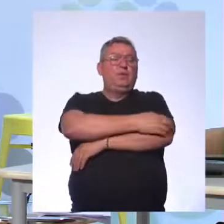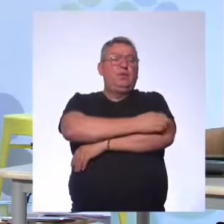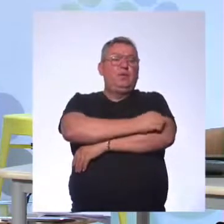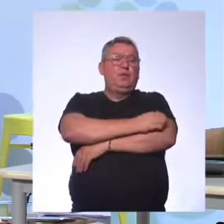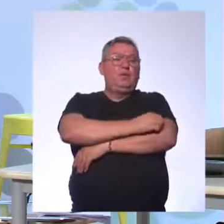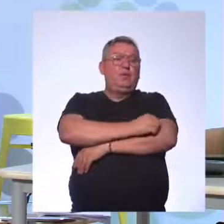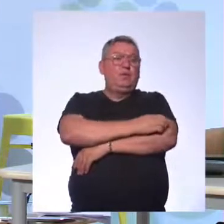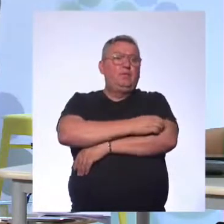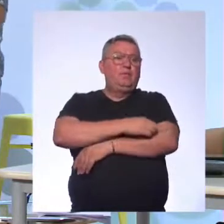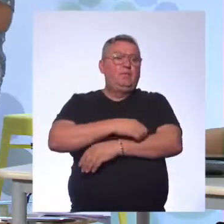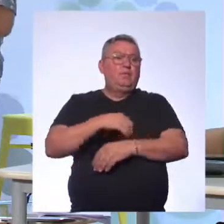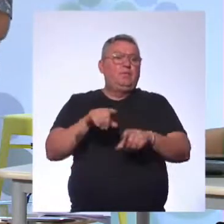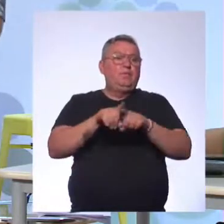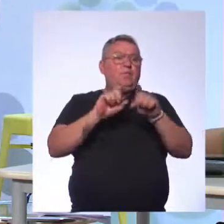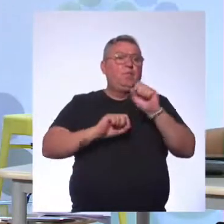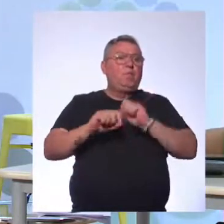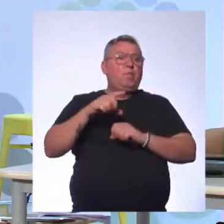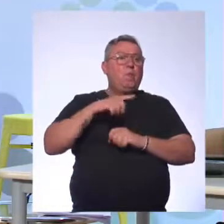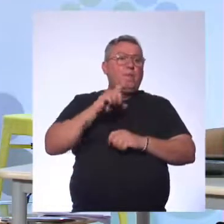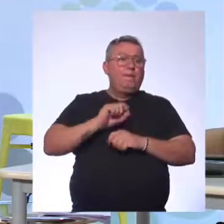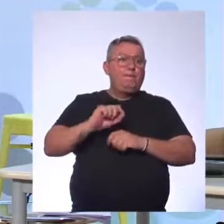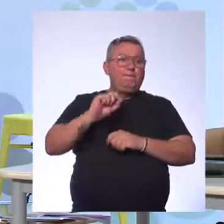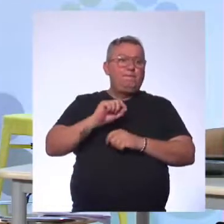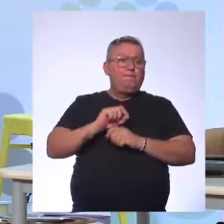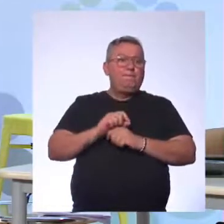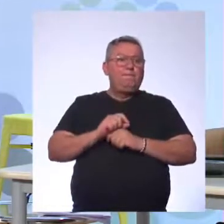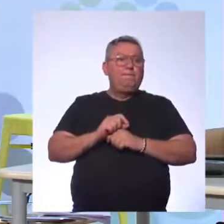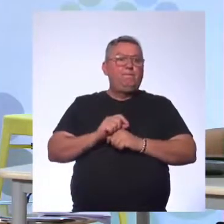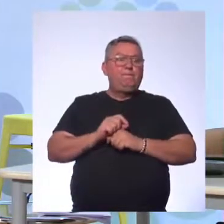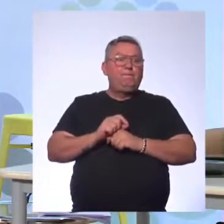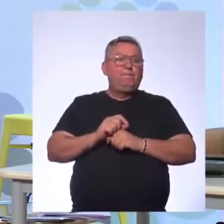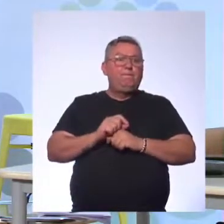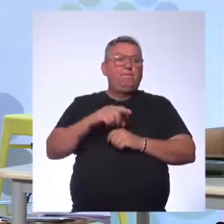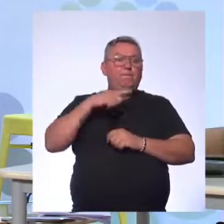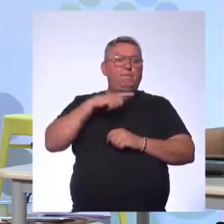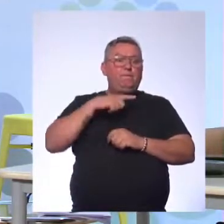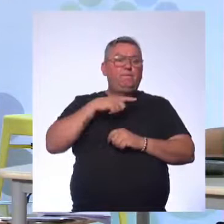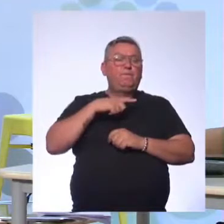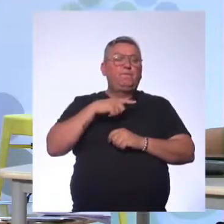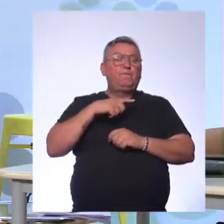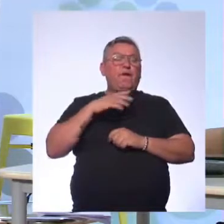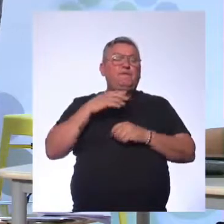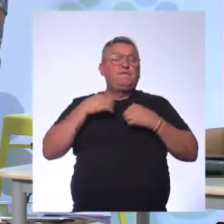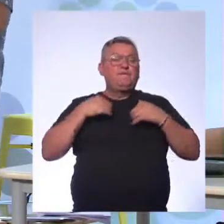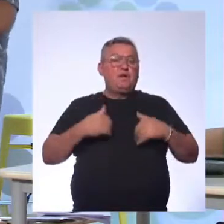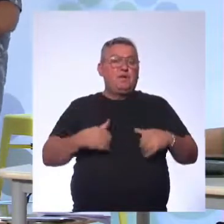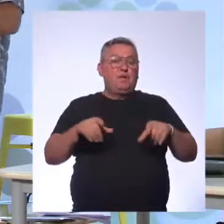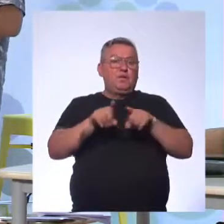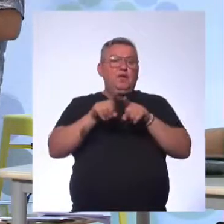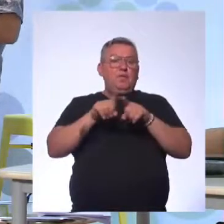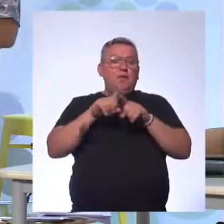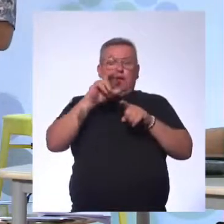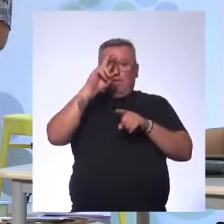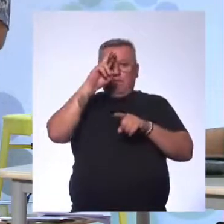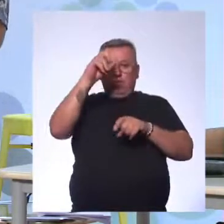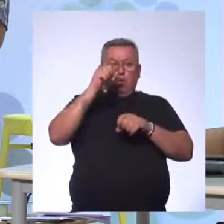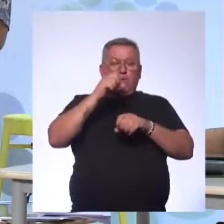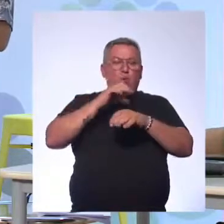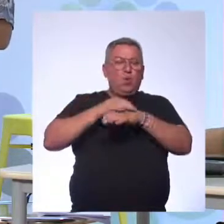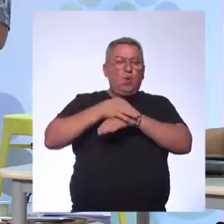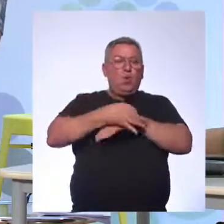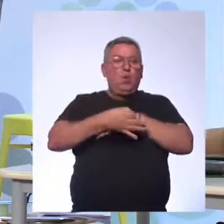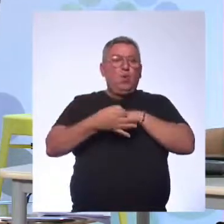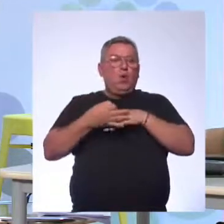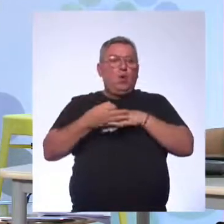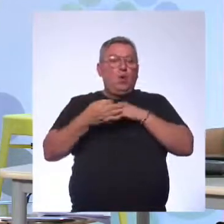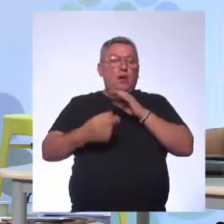e aqui temos o estado físico das substâncias e as forças intermoleculares aquilo que